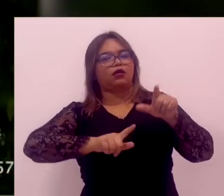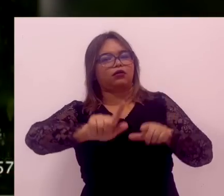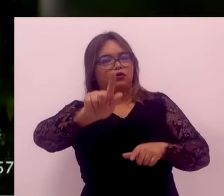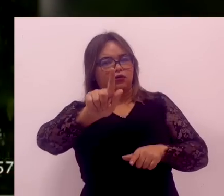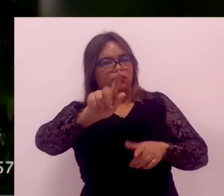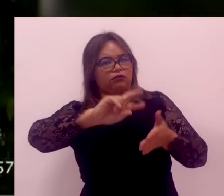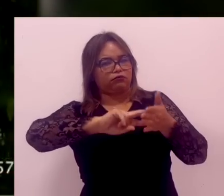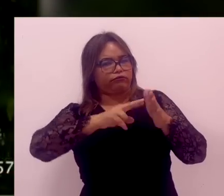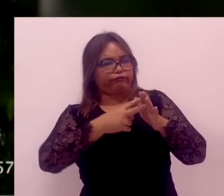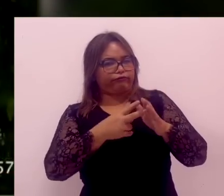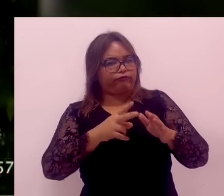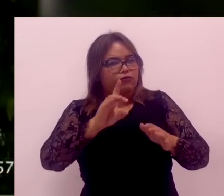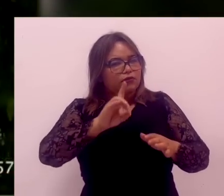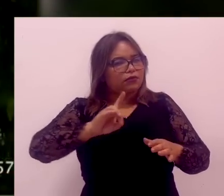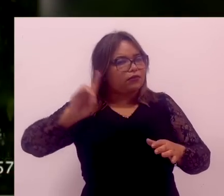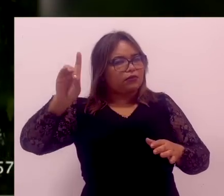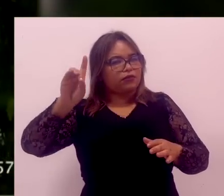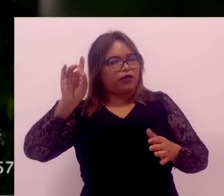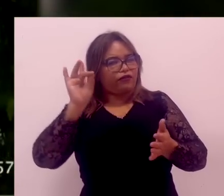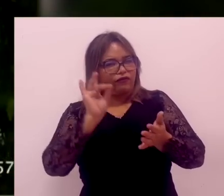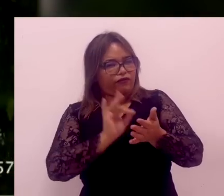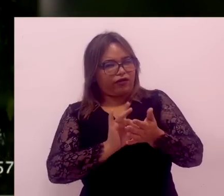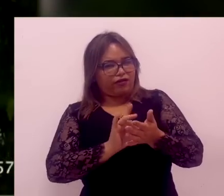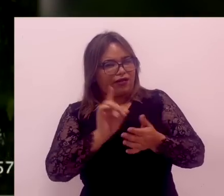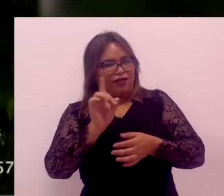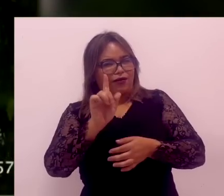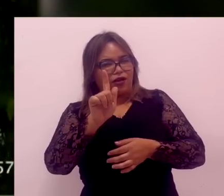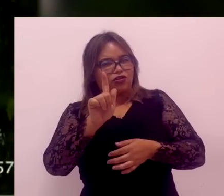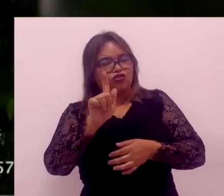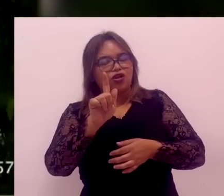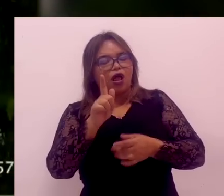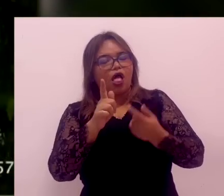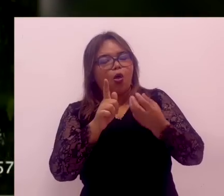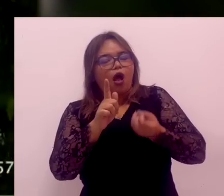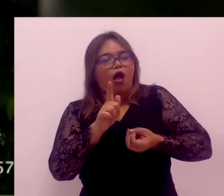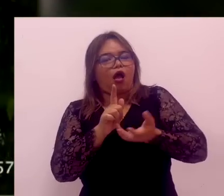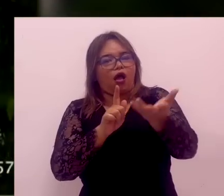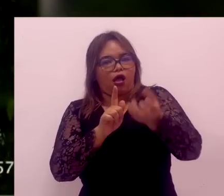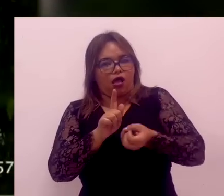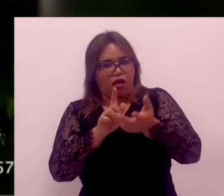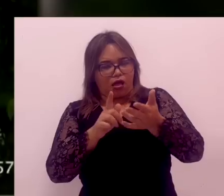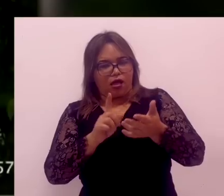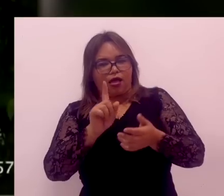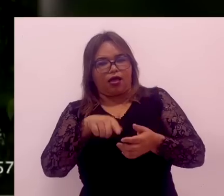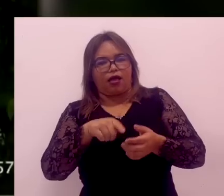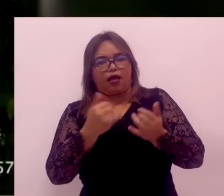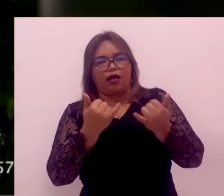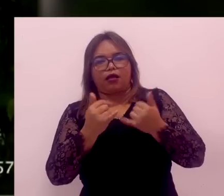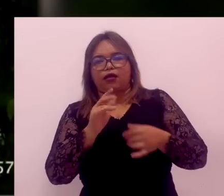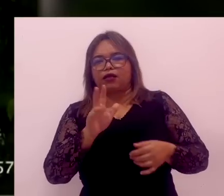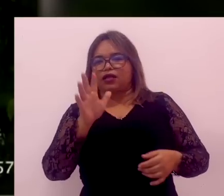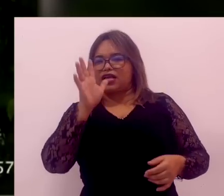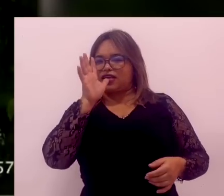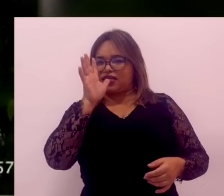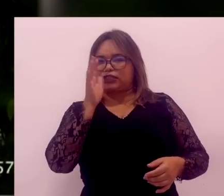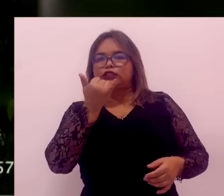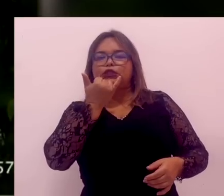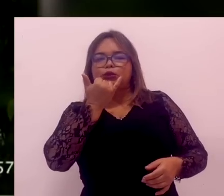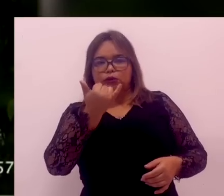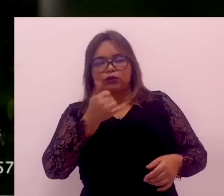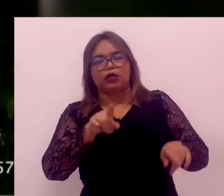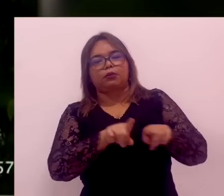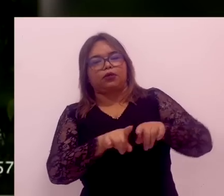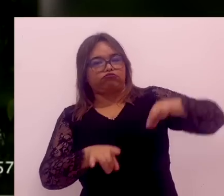o princípio gerador. É um órgão masculino, e o órgão feminino, porque só assim que você